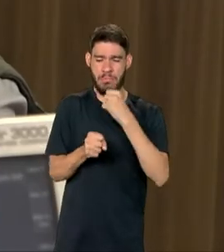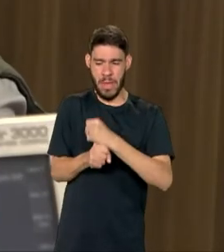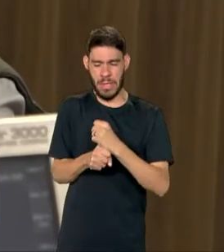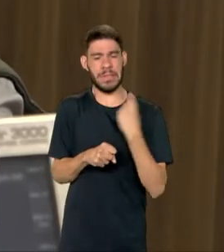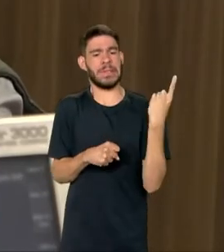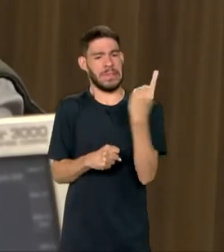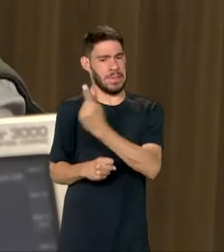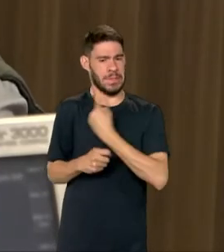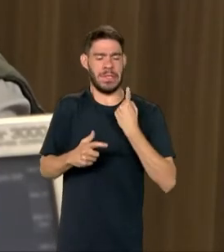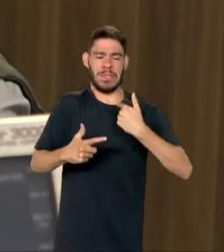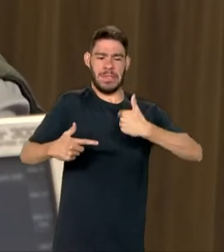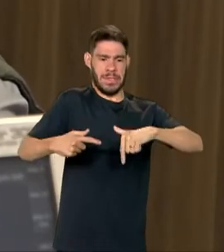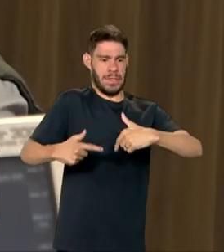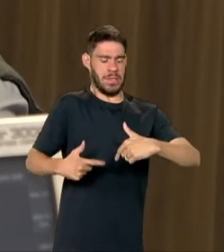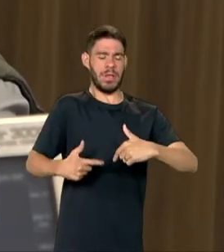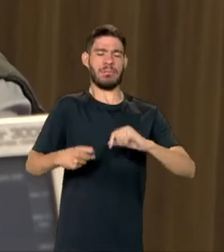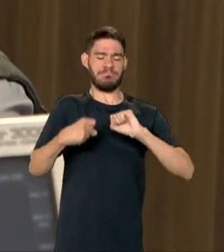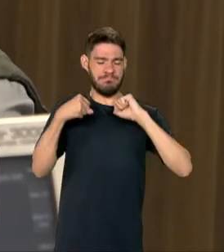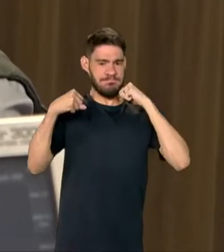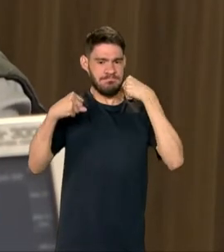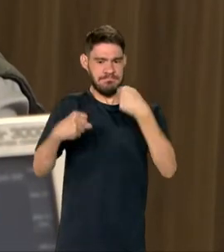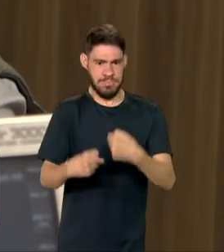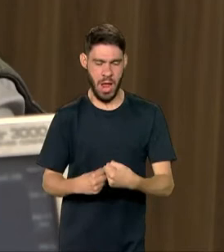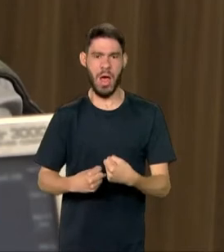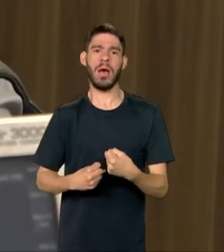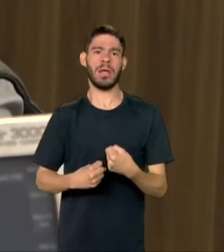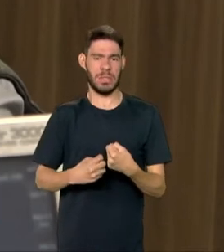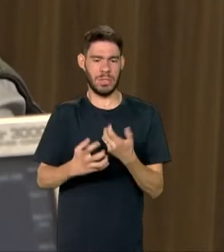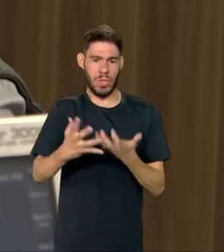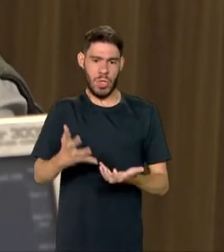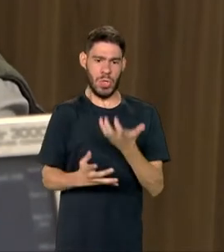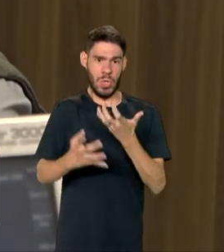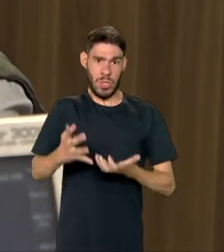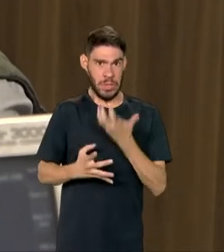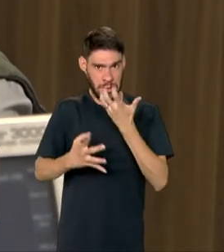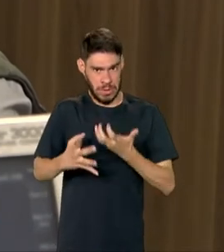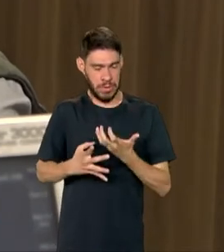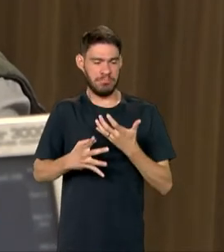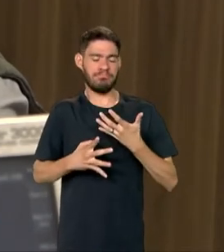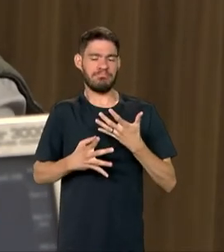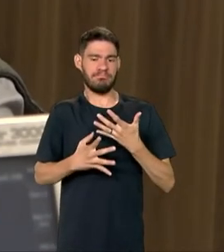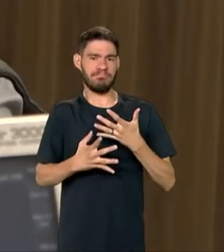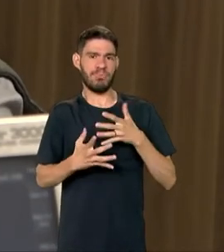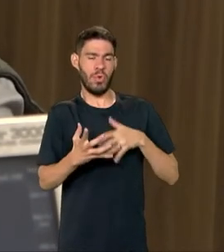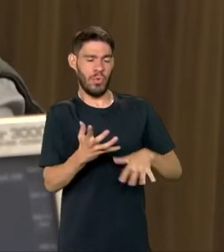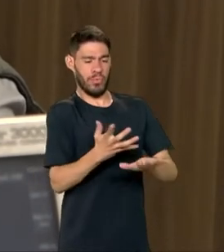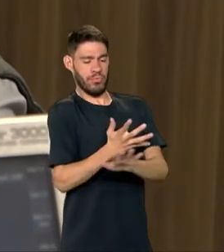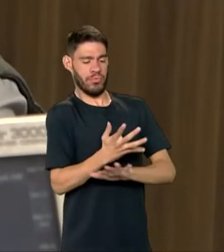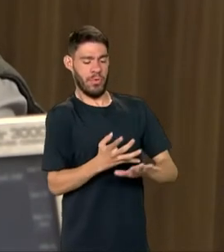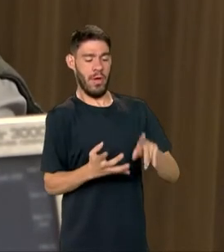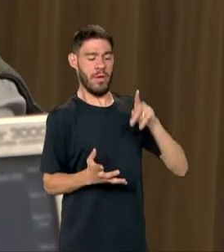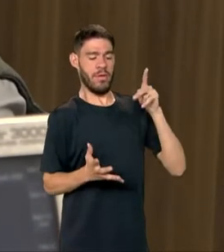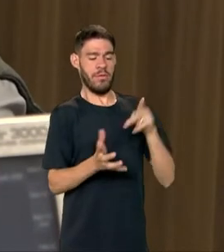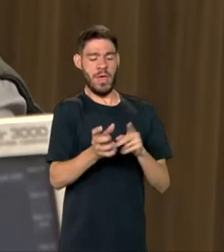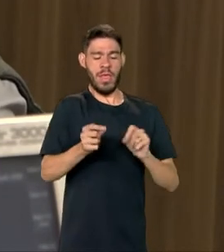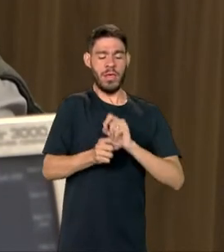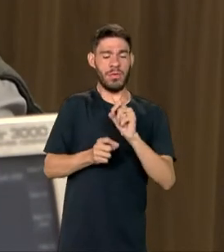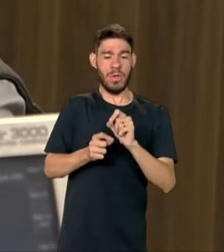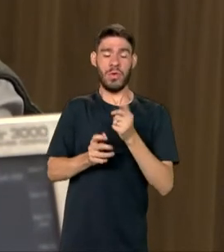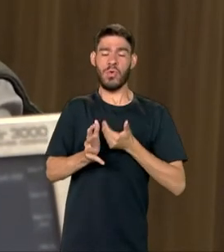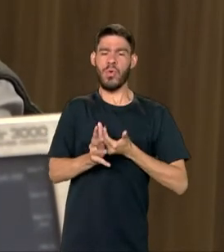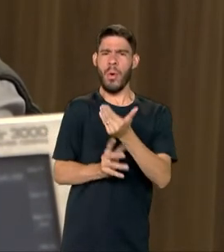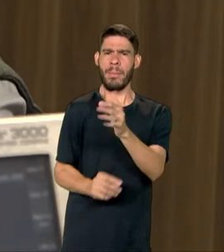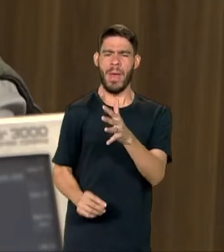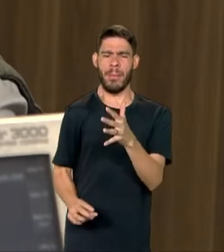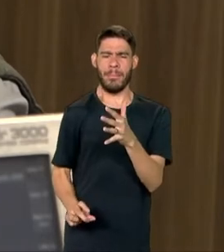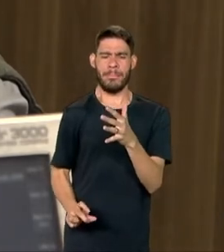trabalhando muito intensamente para enfrentar os incêndios no Pantanal. A verdade é que nós começamos ali